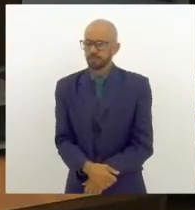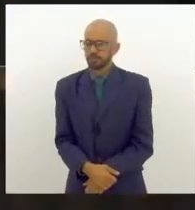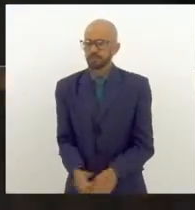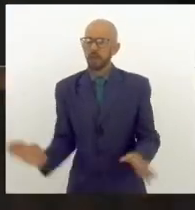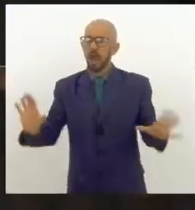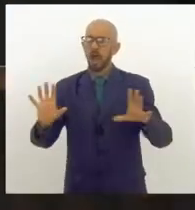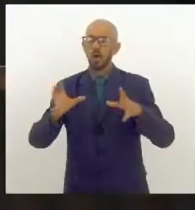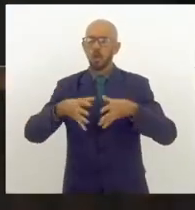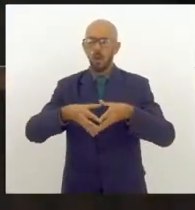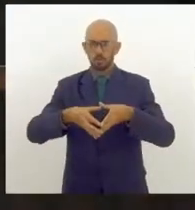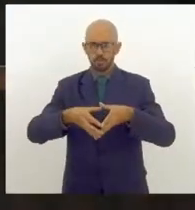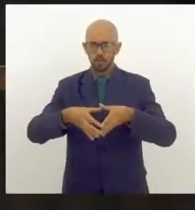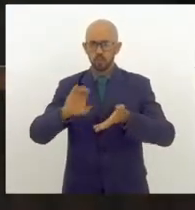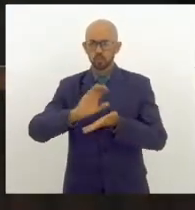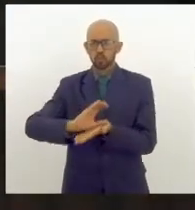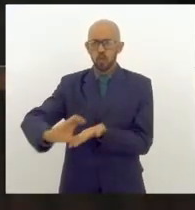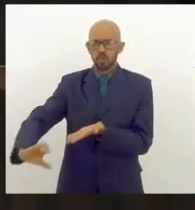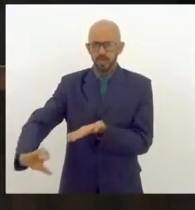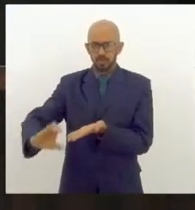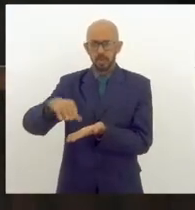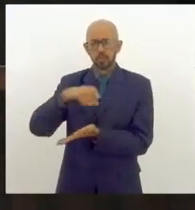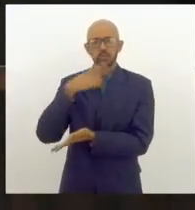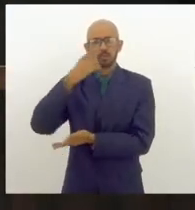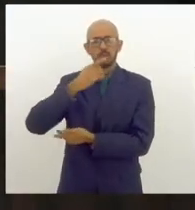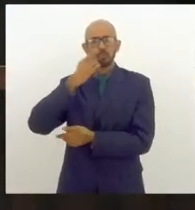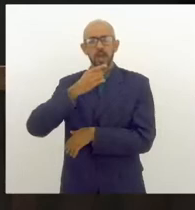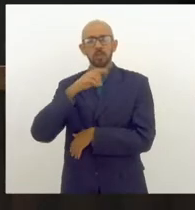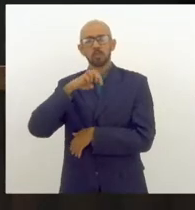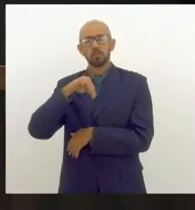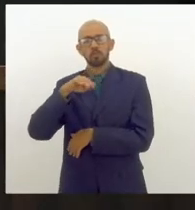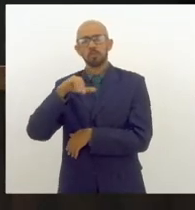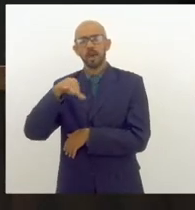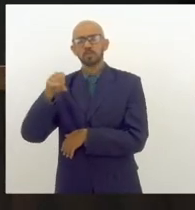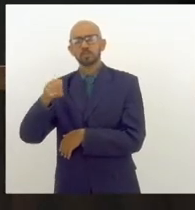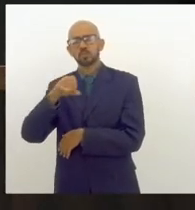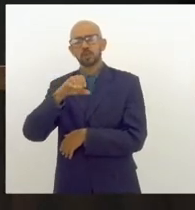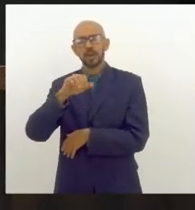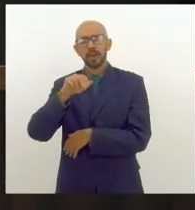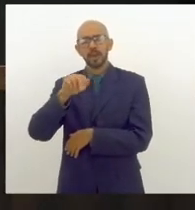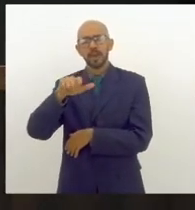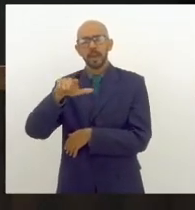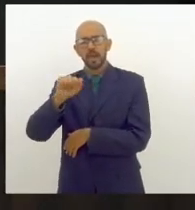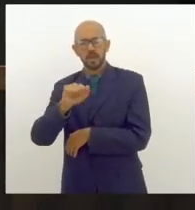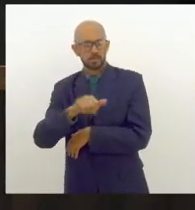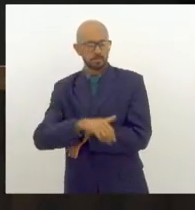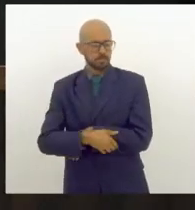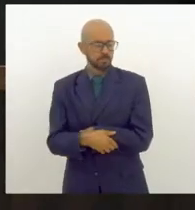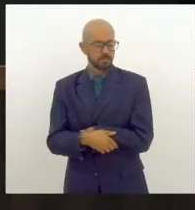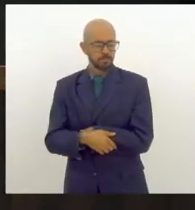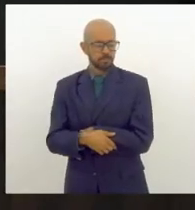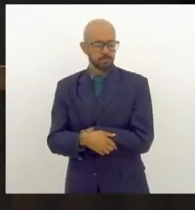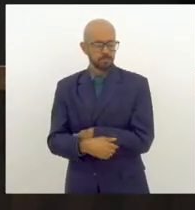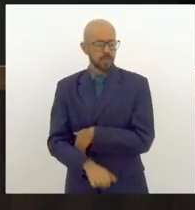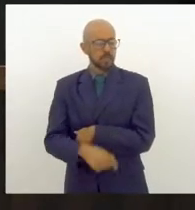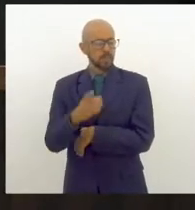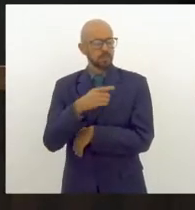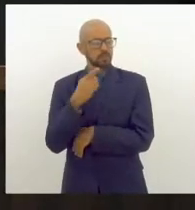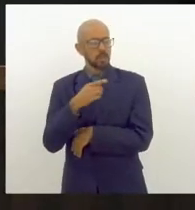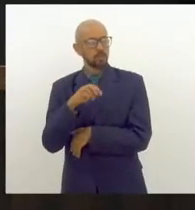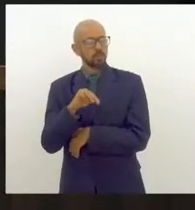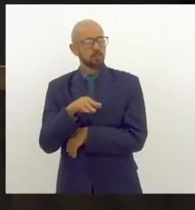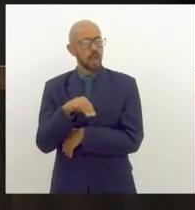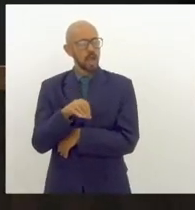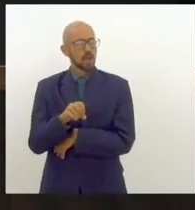Pela Comissão de Orçamento, deputado Márcio Canella. Deputado Márcio Canella. Deputado Marcos